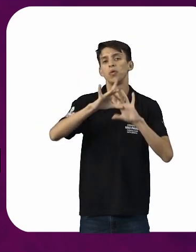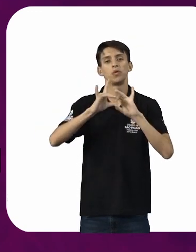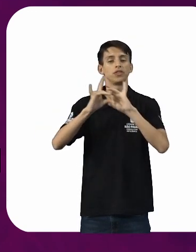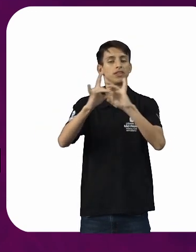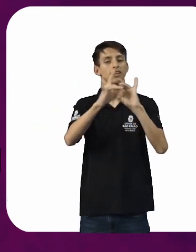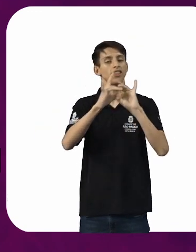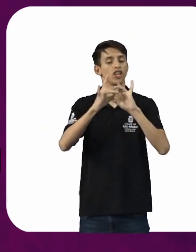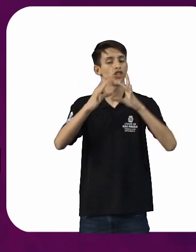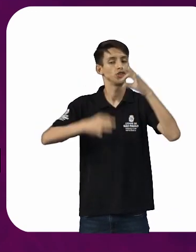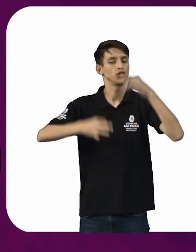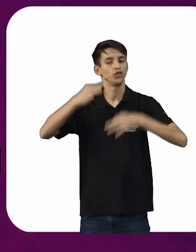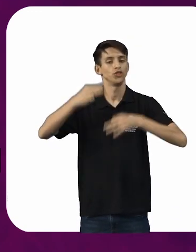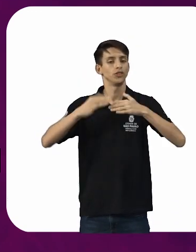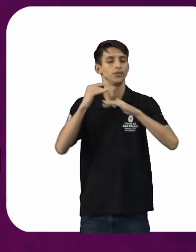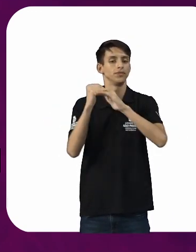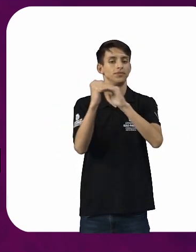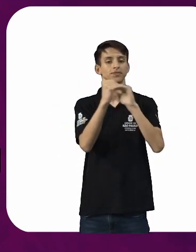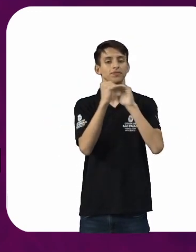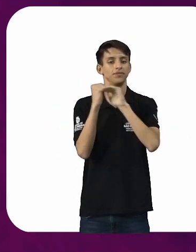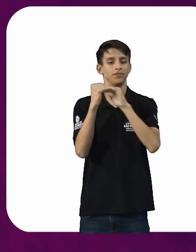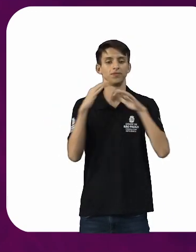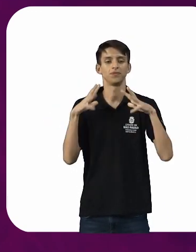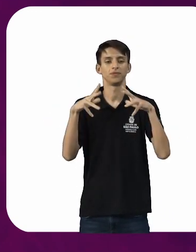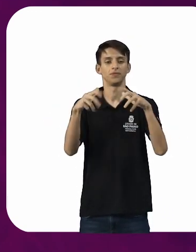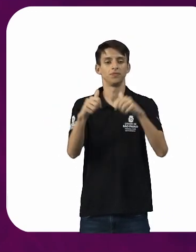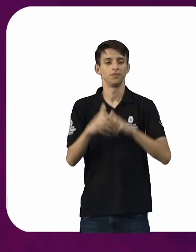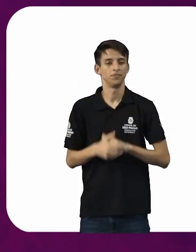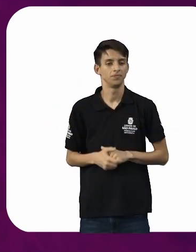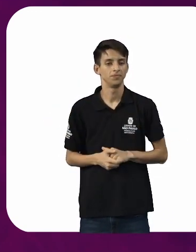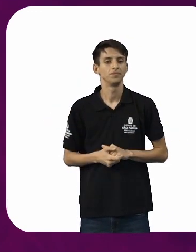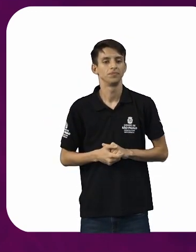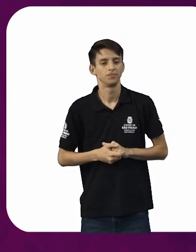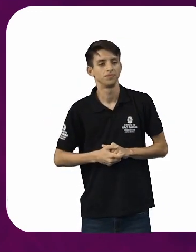mais justa e igualitária para todas e todos nós.